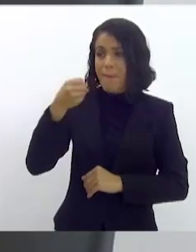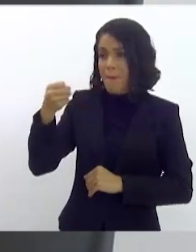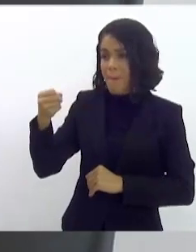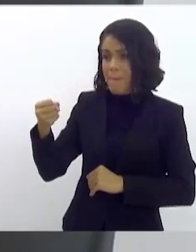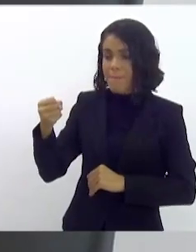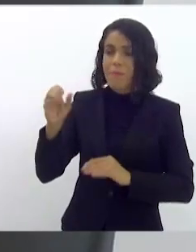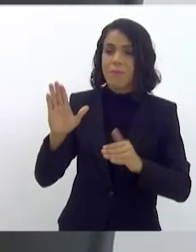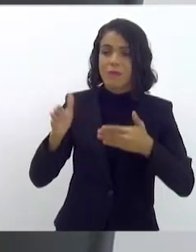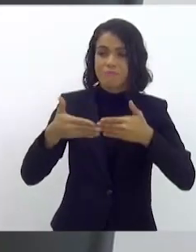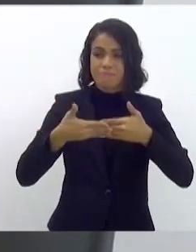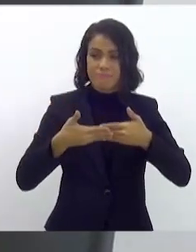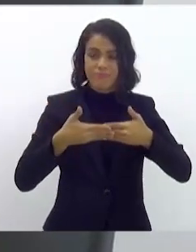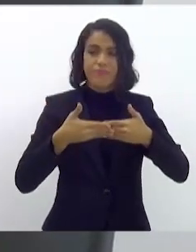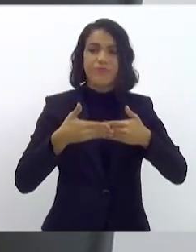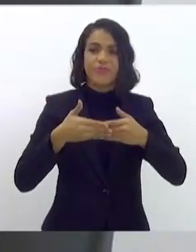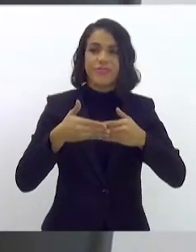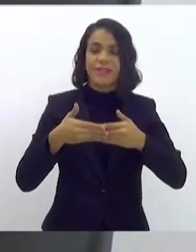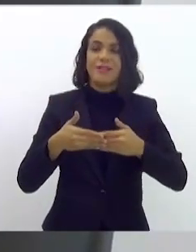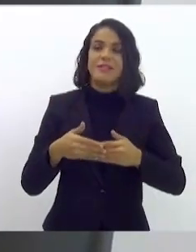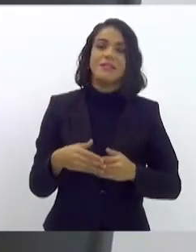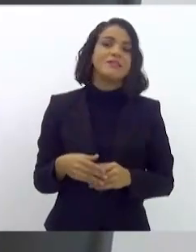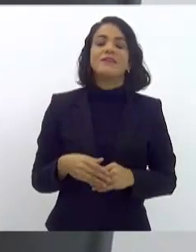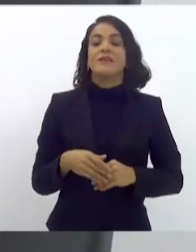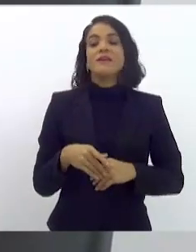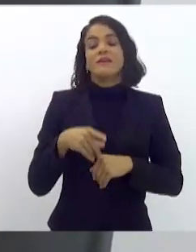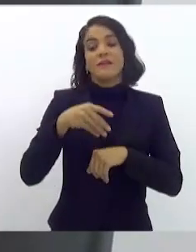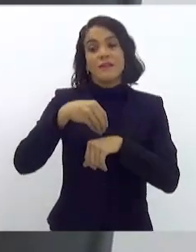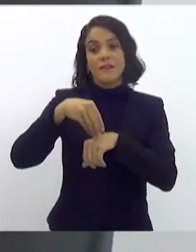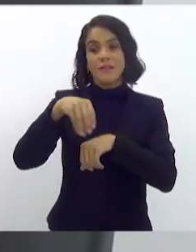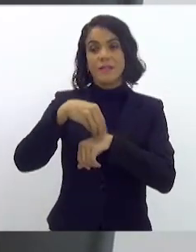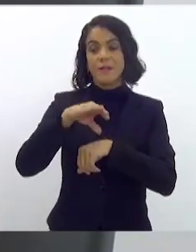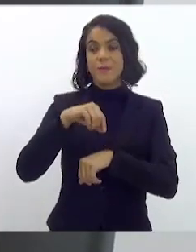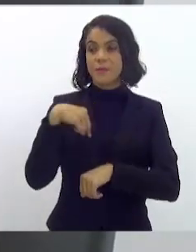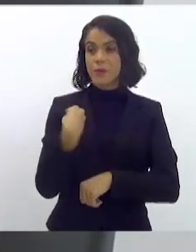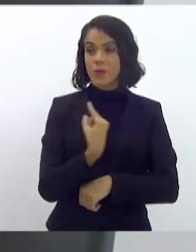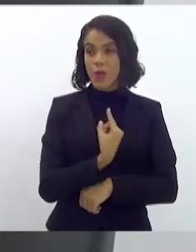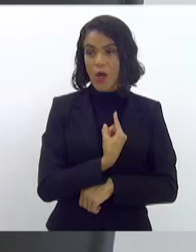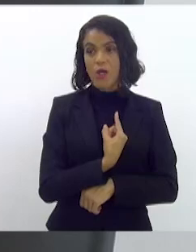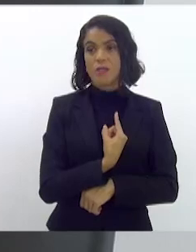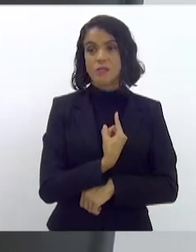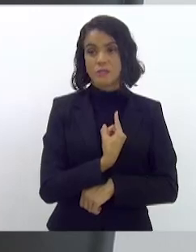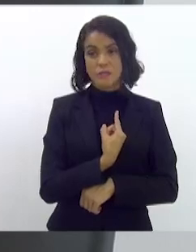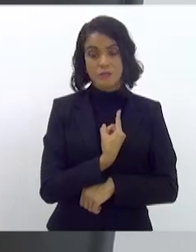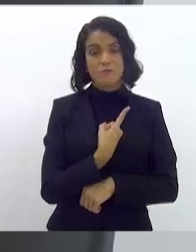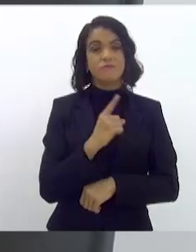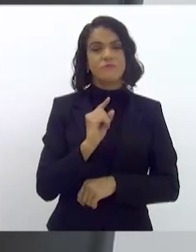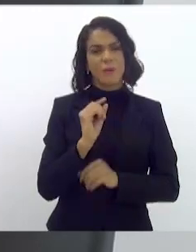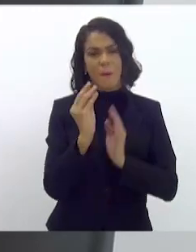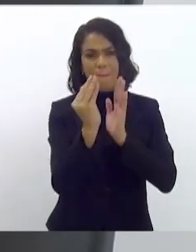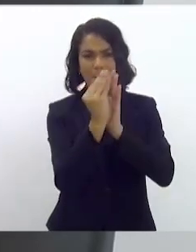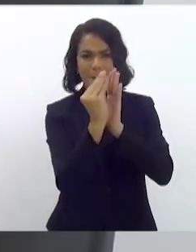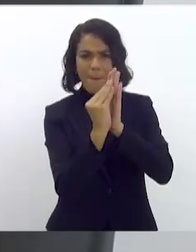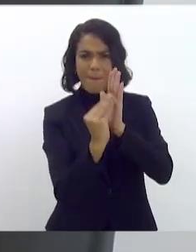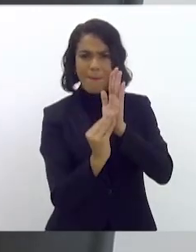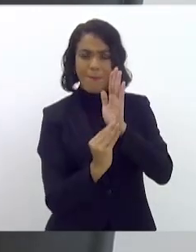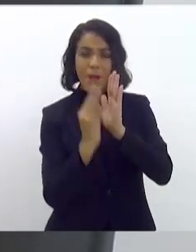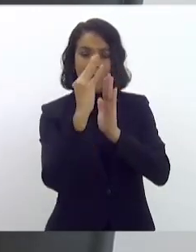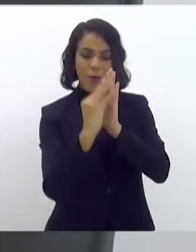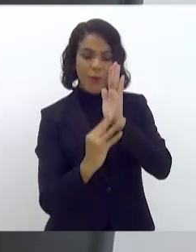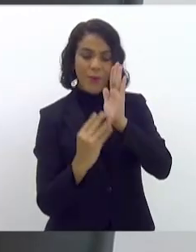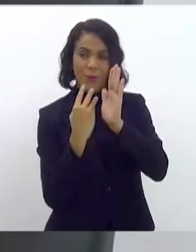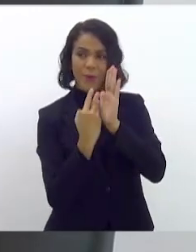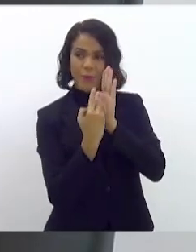para as considerações finais, dizer que nós vamos estar reformulando o plano de